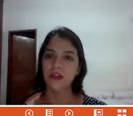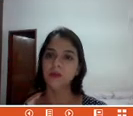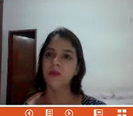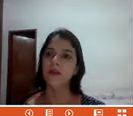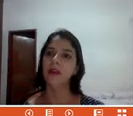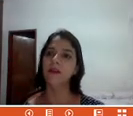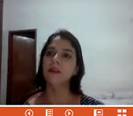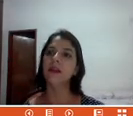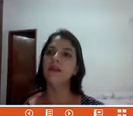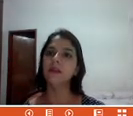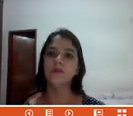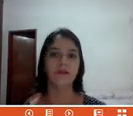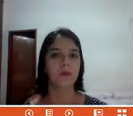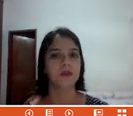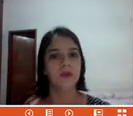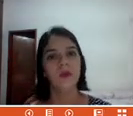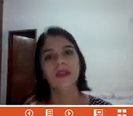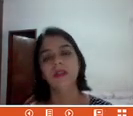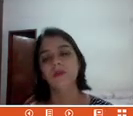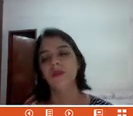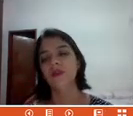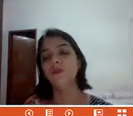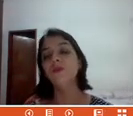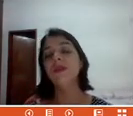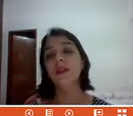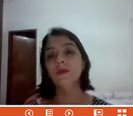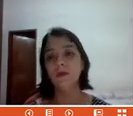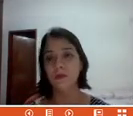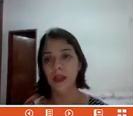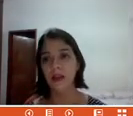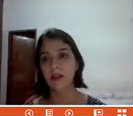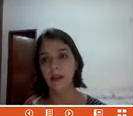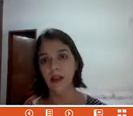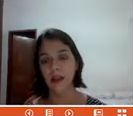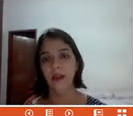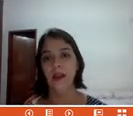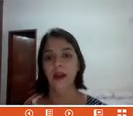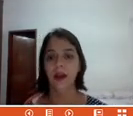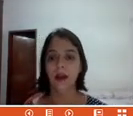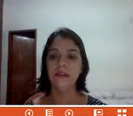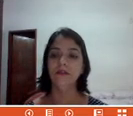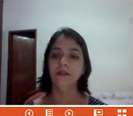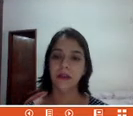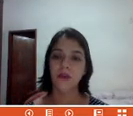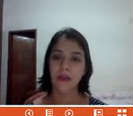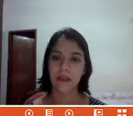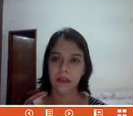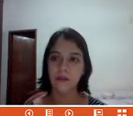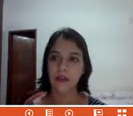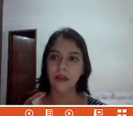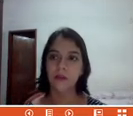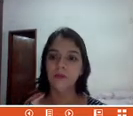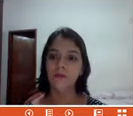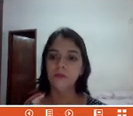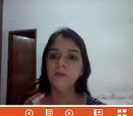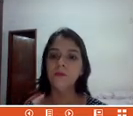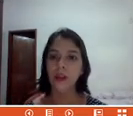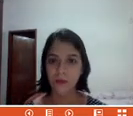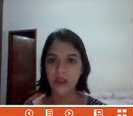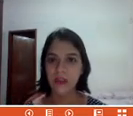idioma, que as pessoas tenham acesso às informações, que as pessoas consigam compreender as informações que estão